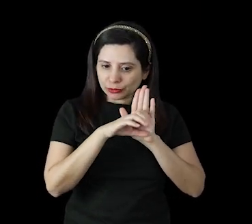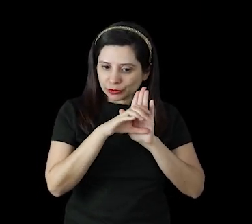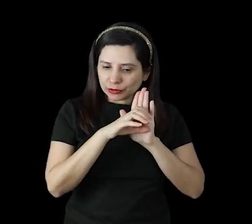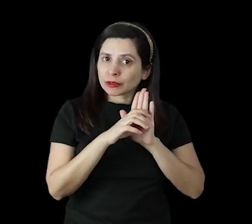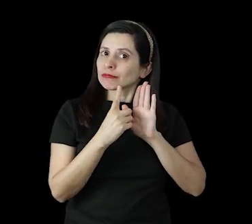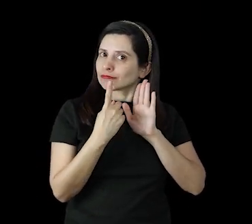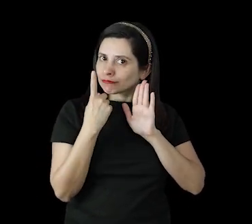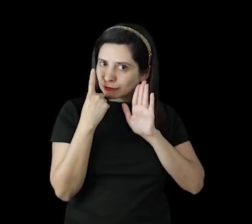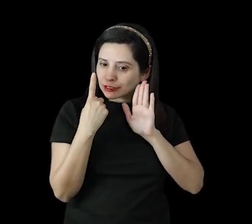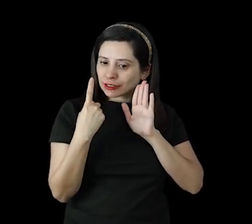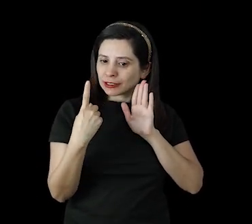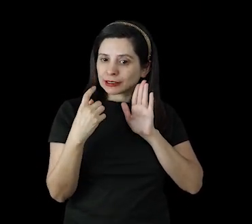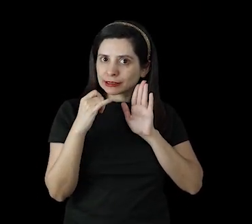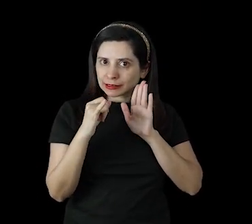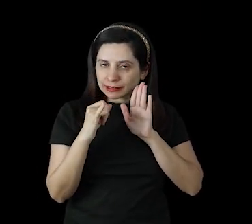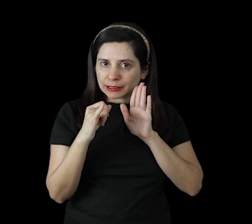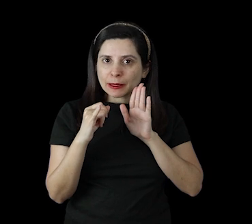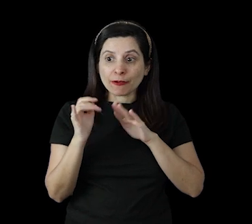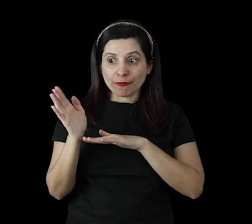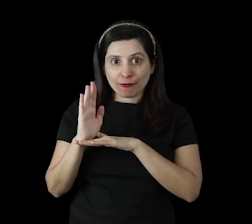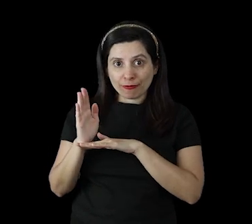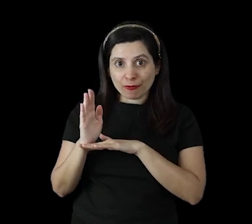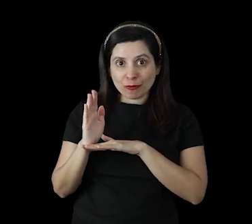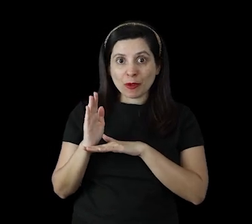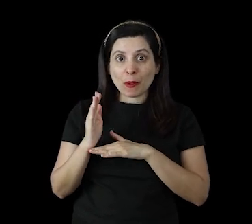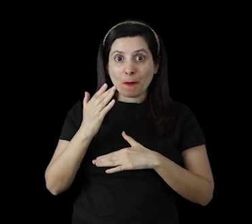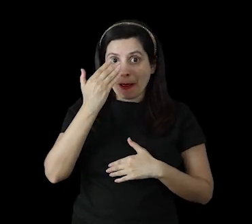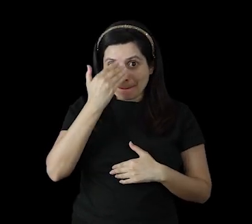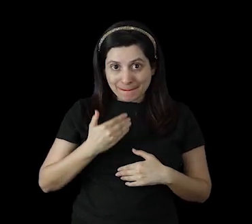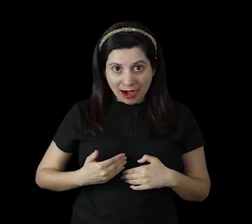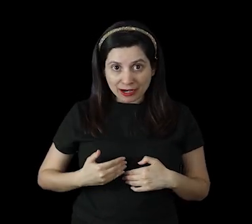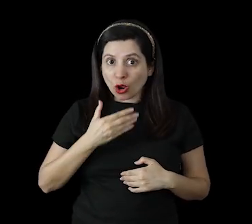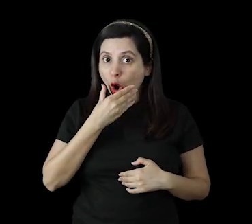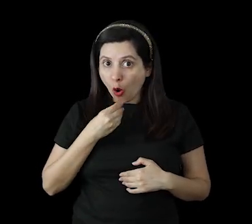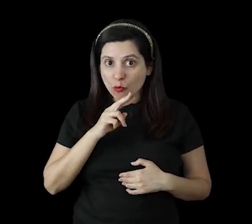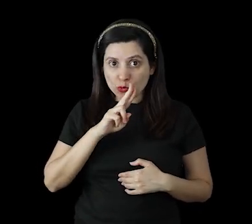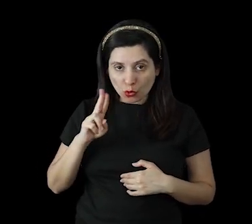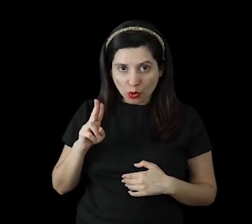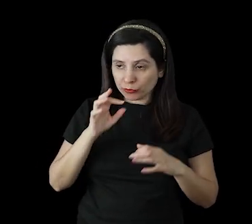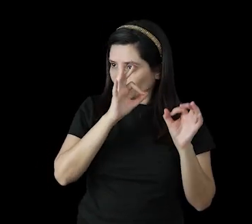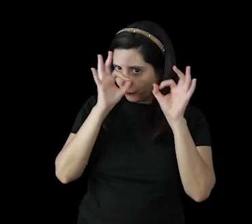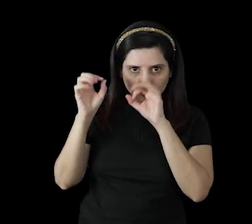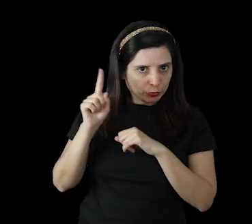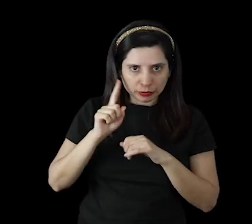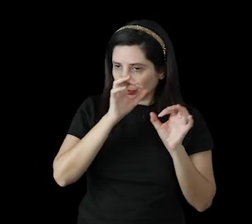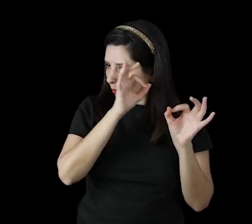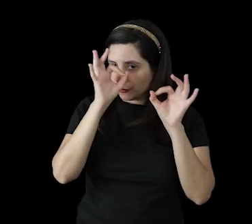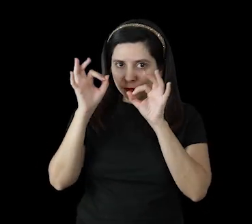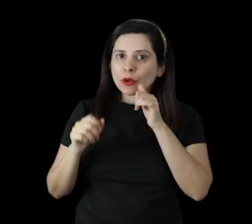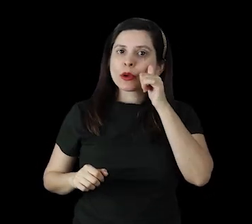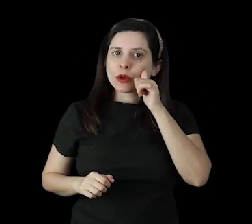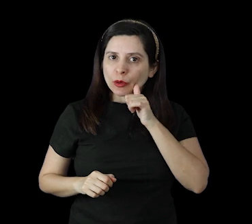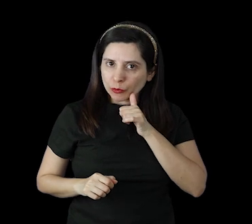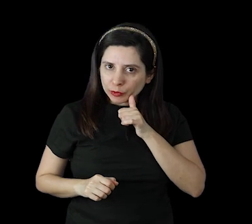muito interessante, e se pegar a mesma parte de Um Homem, que é o filme que eu fiz, para quem viu e quem não viu, né, que é essa mulher que